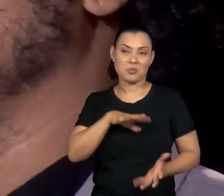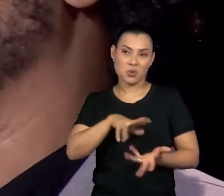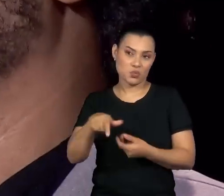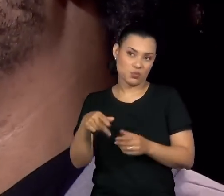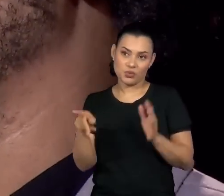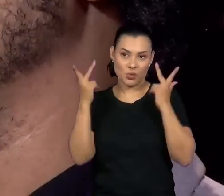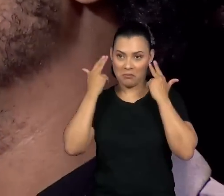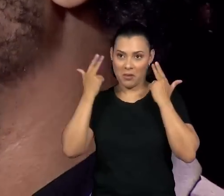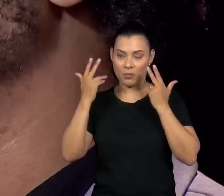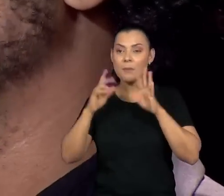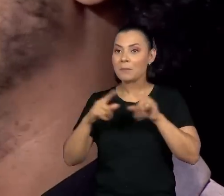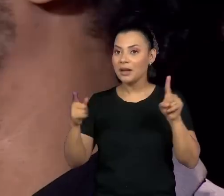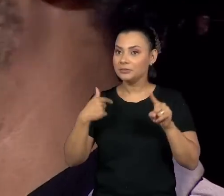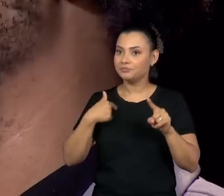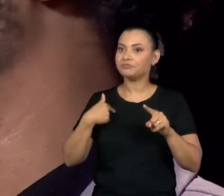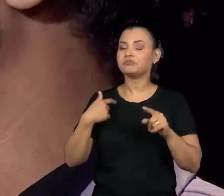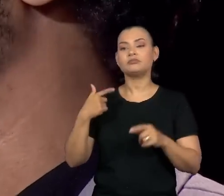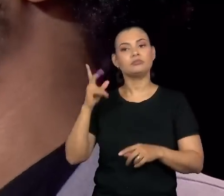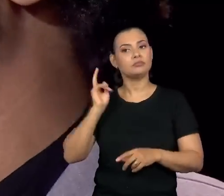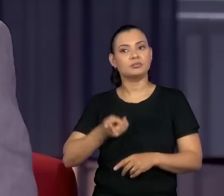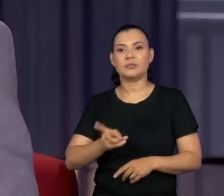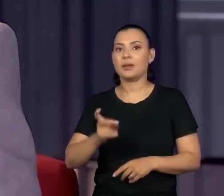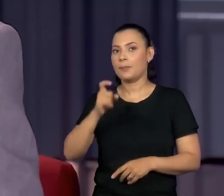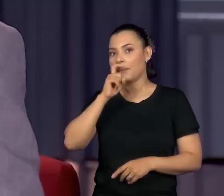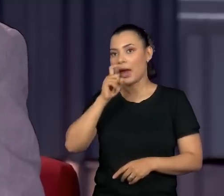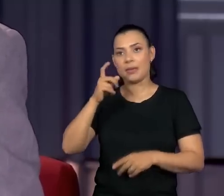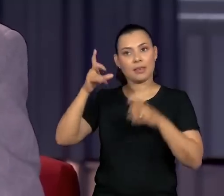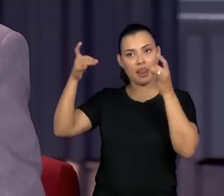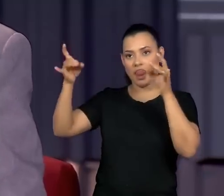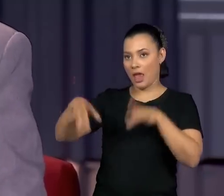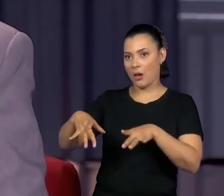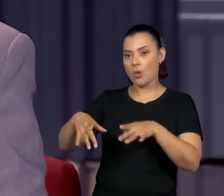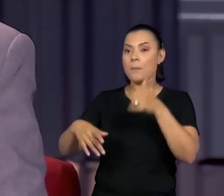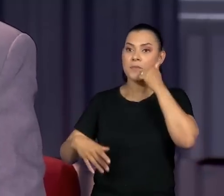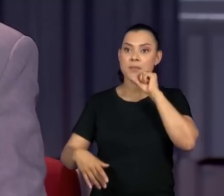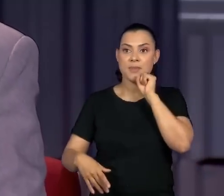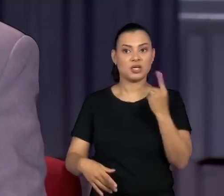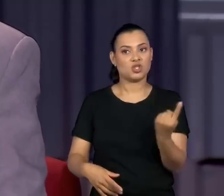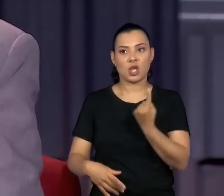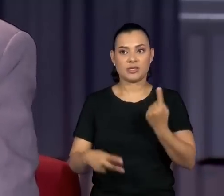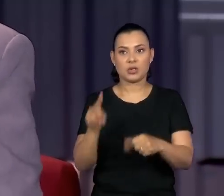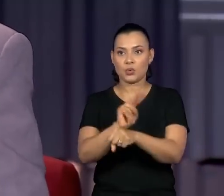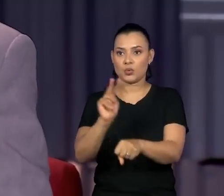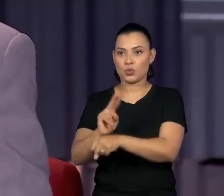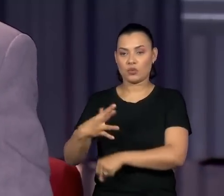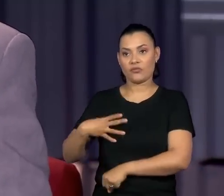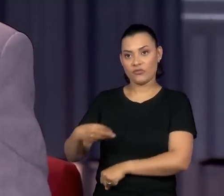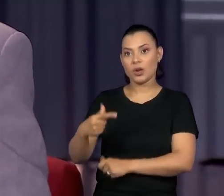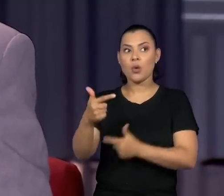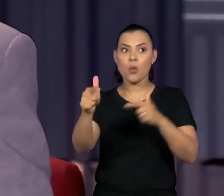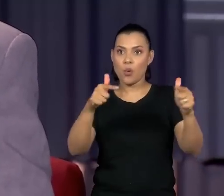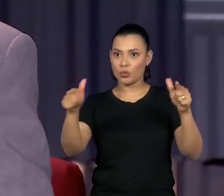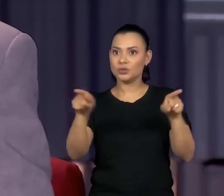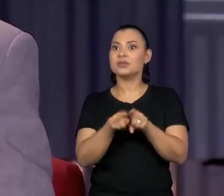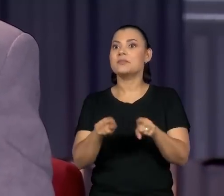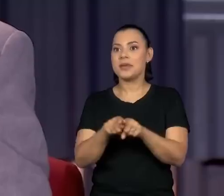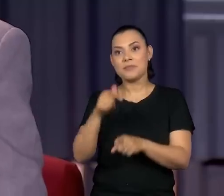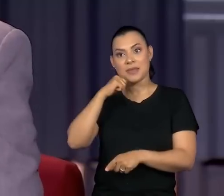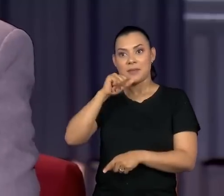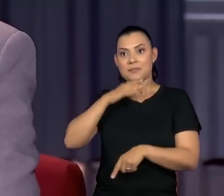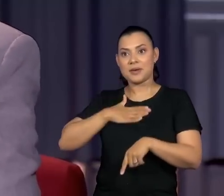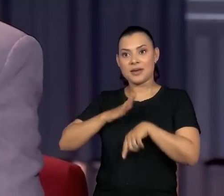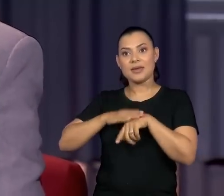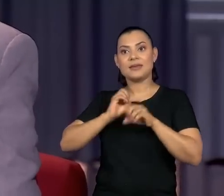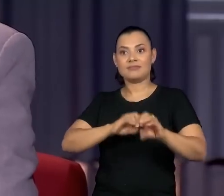limites. Meu pai meteu o pé, mãe criou a gente sozinha, tendo que criar o filho de outras pessoas, né, porque mãe é